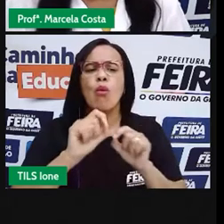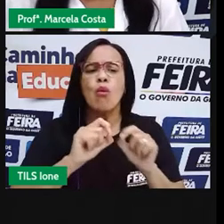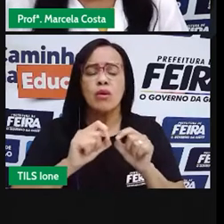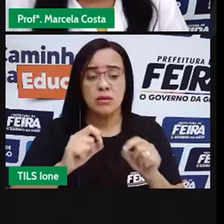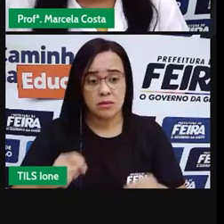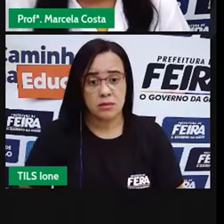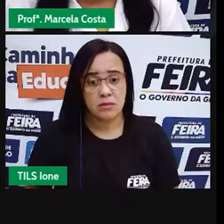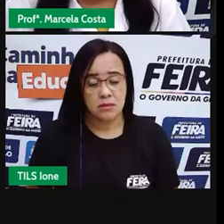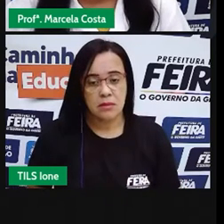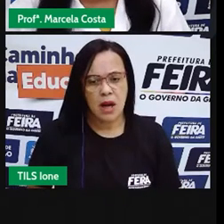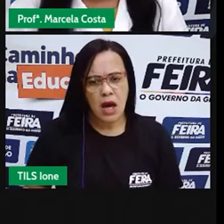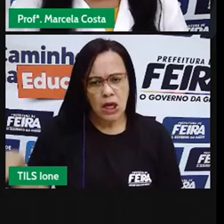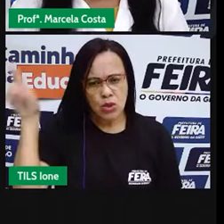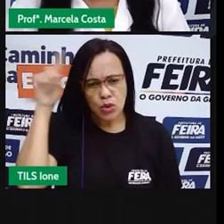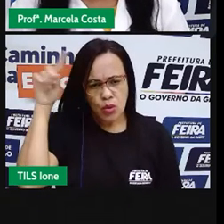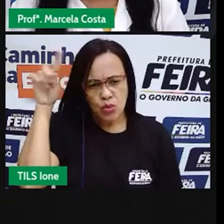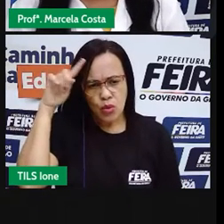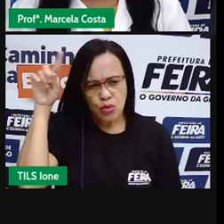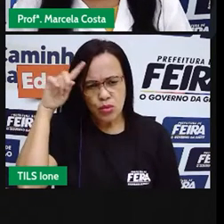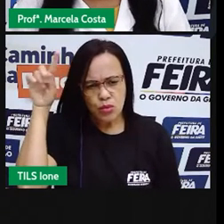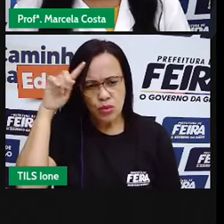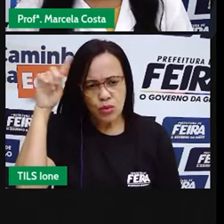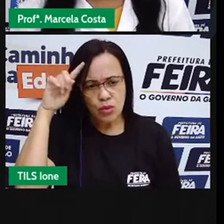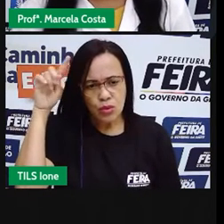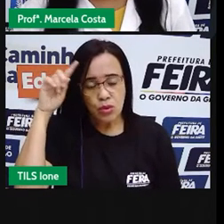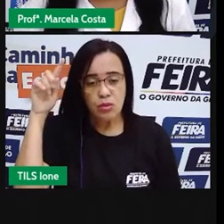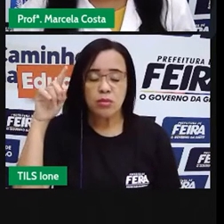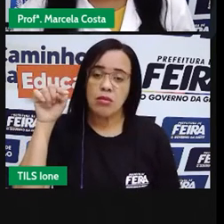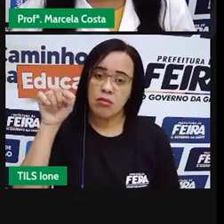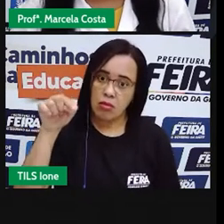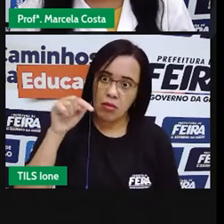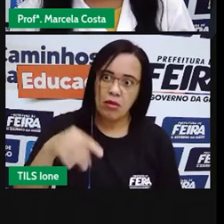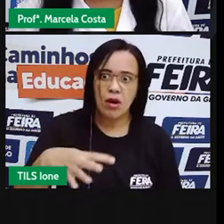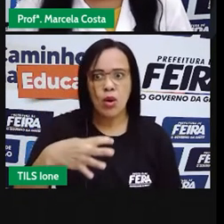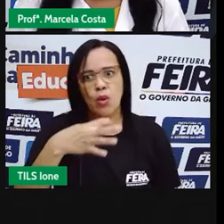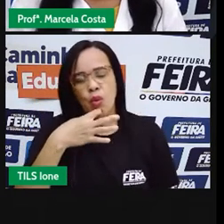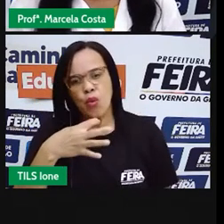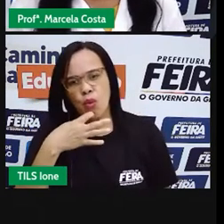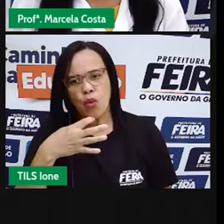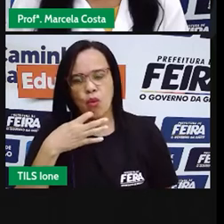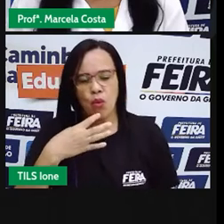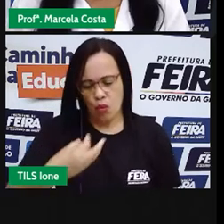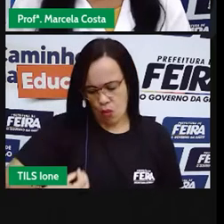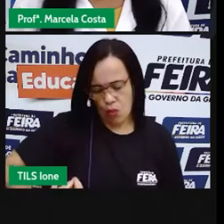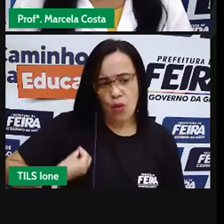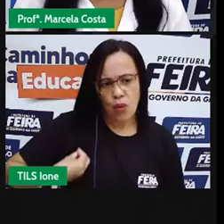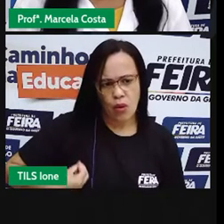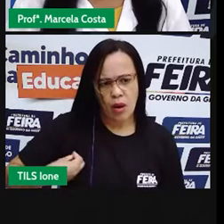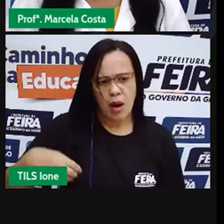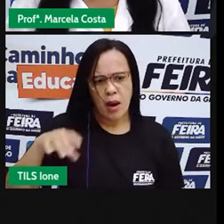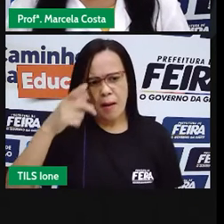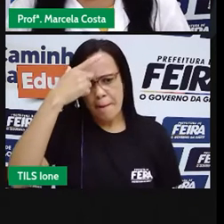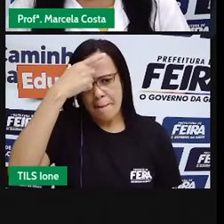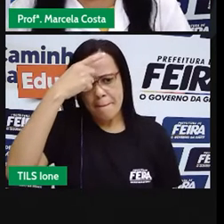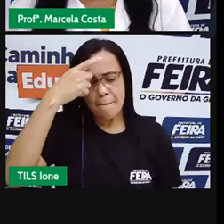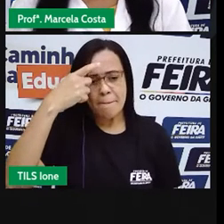Bom dia você publicações depois mesmo um